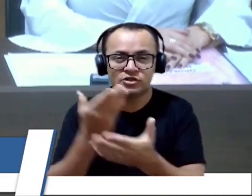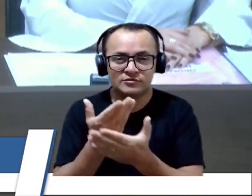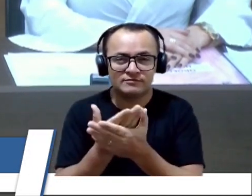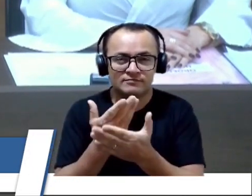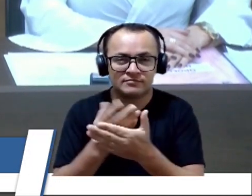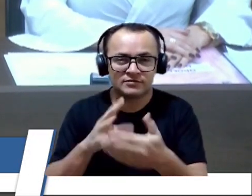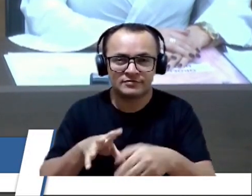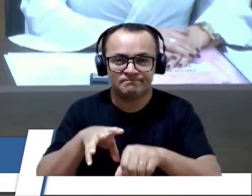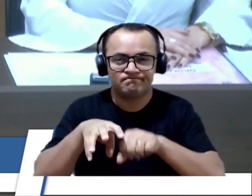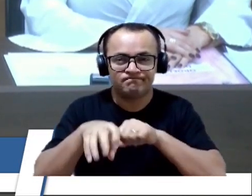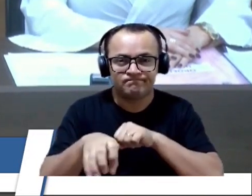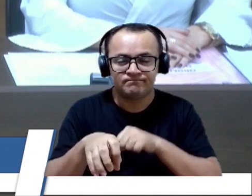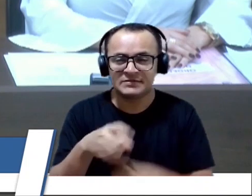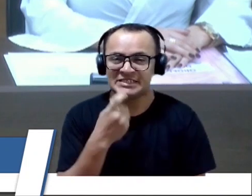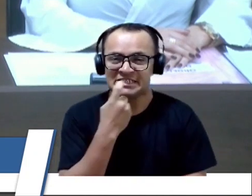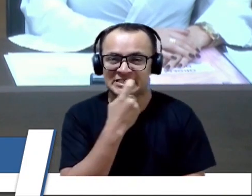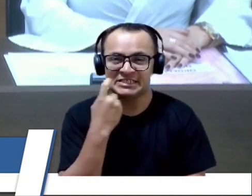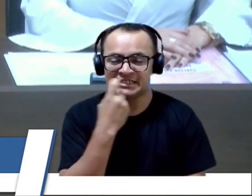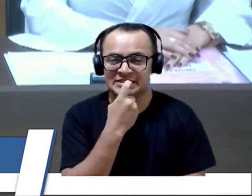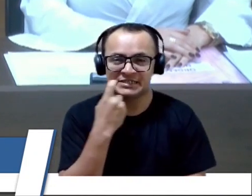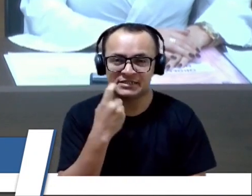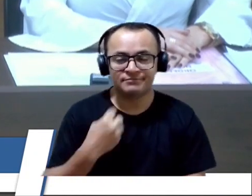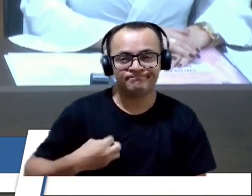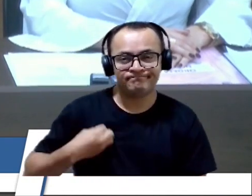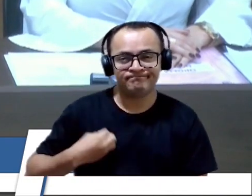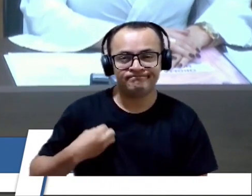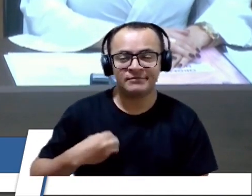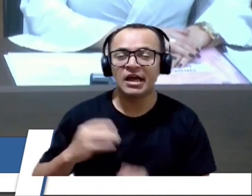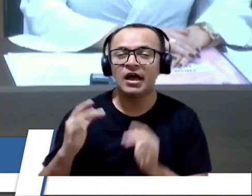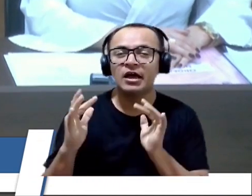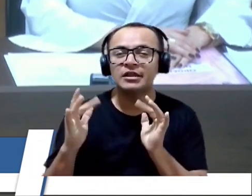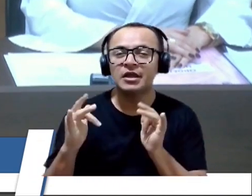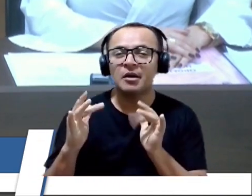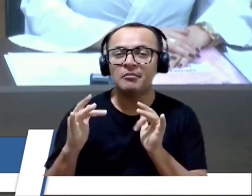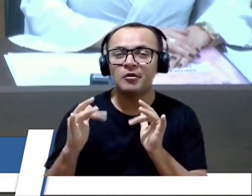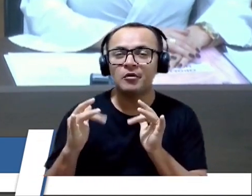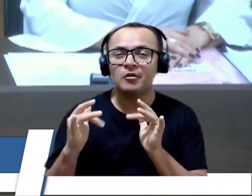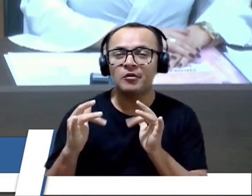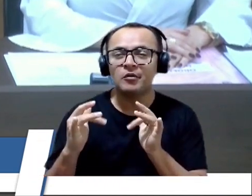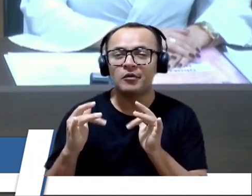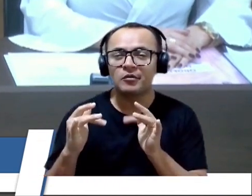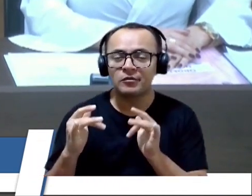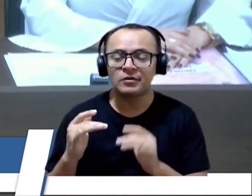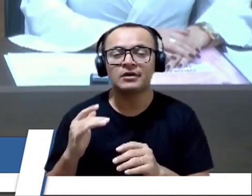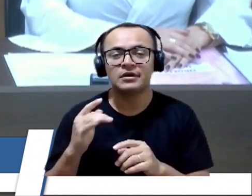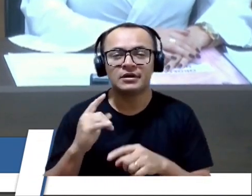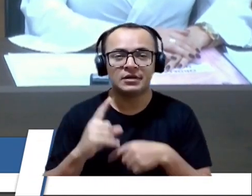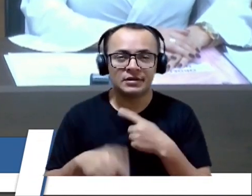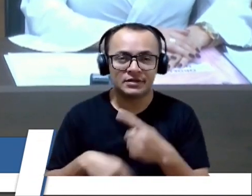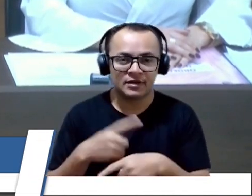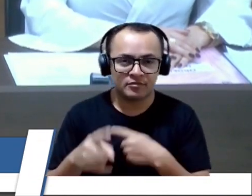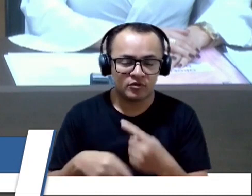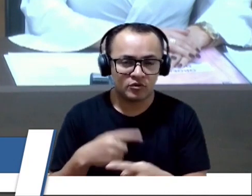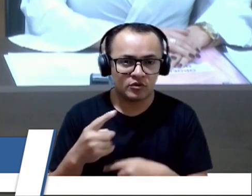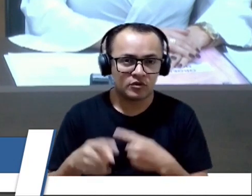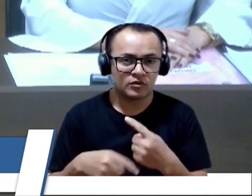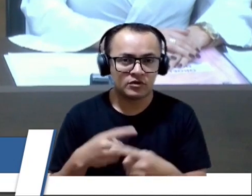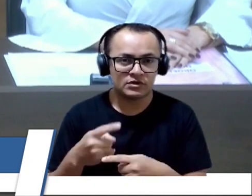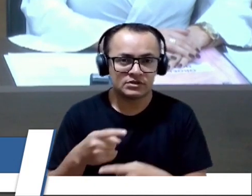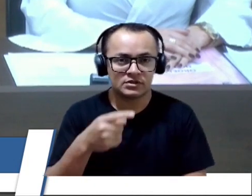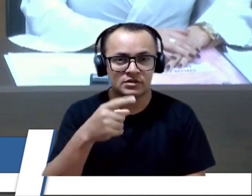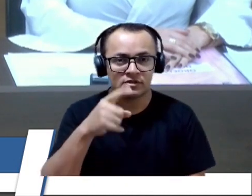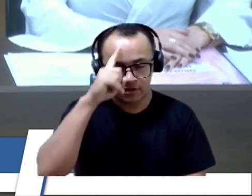odontologia. Viveram seu namoro e consolidaram logo os seus laços em 25